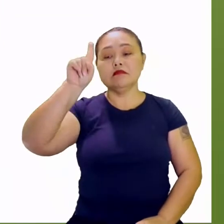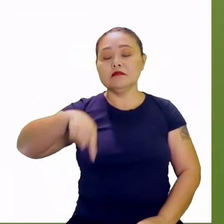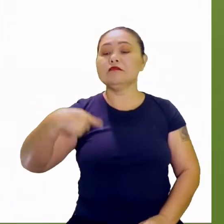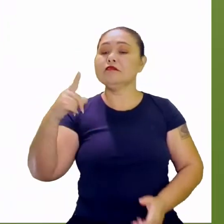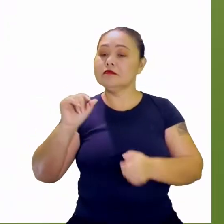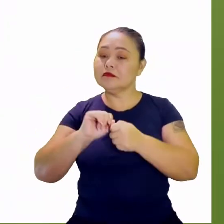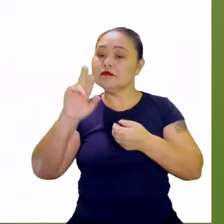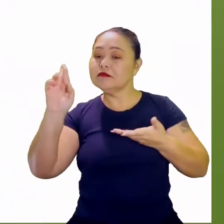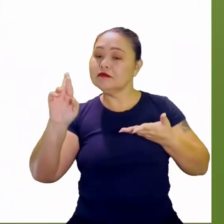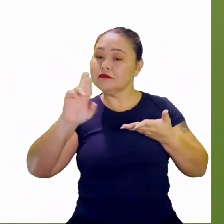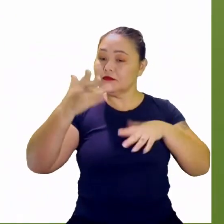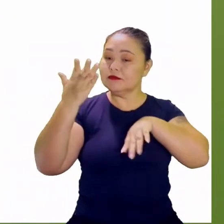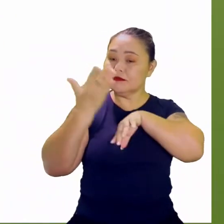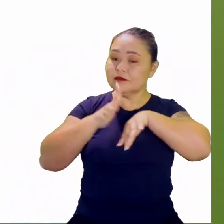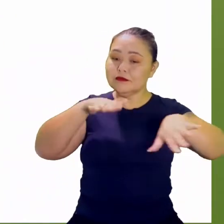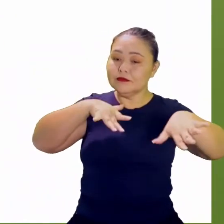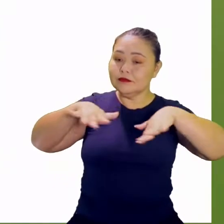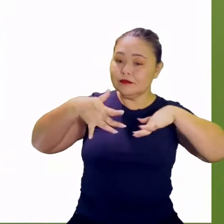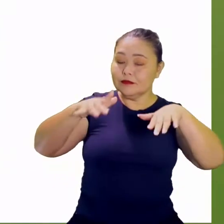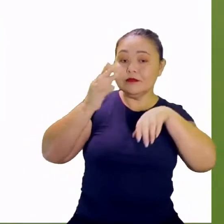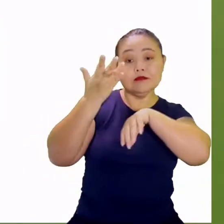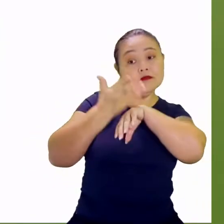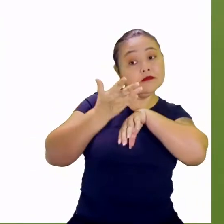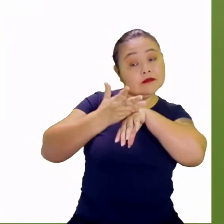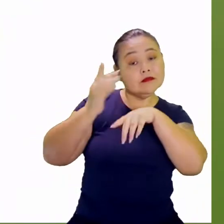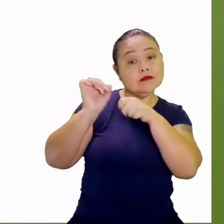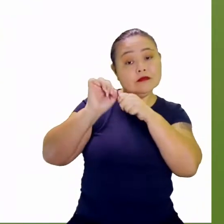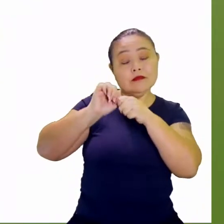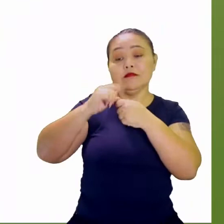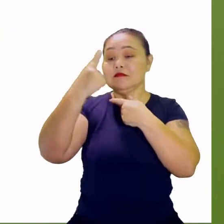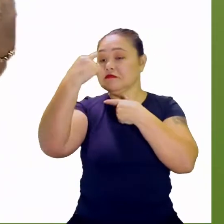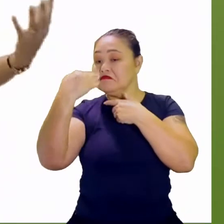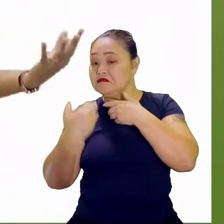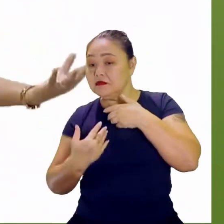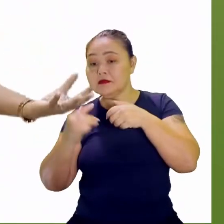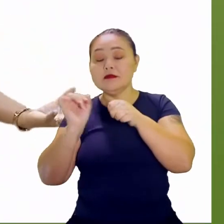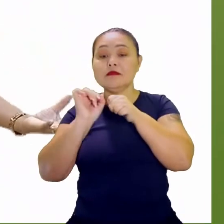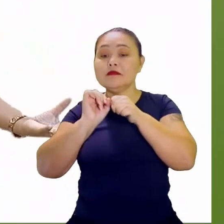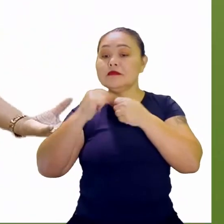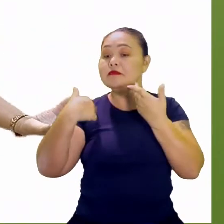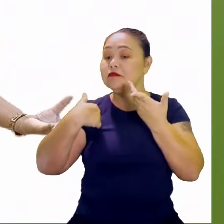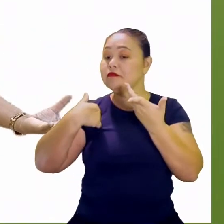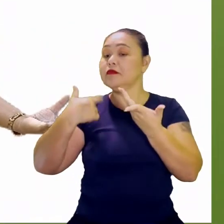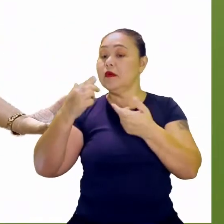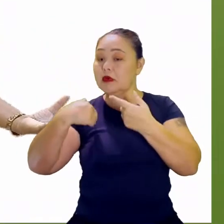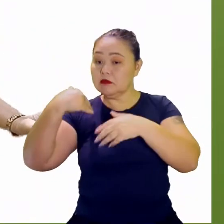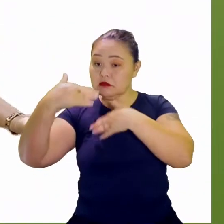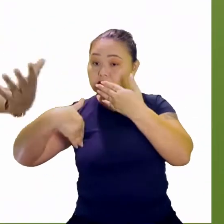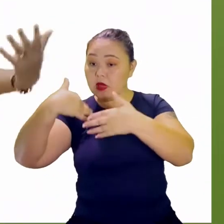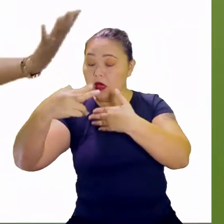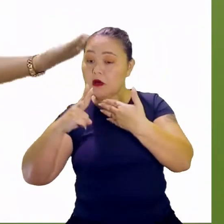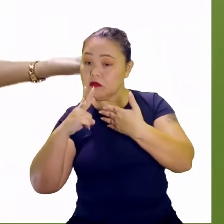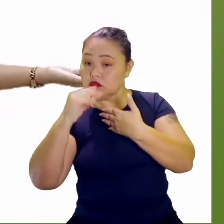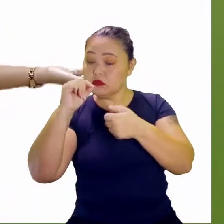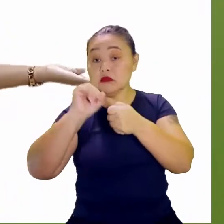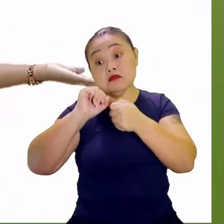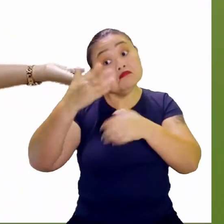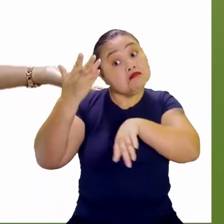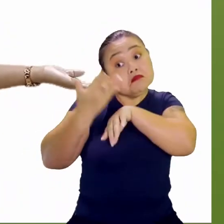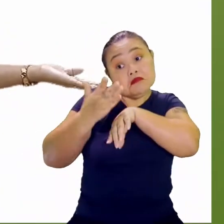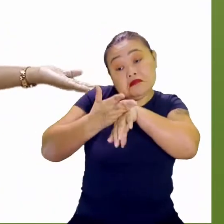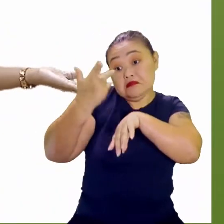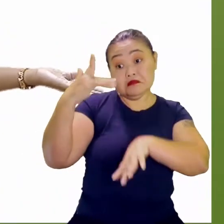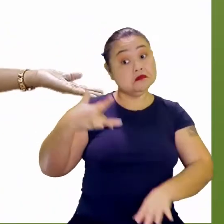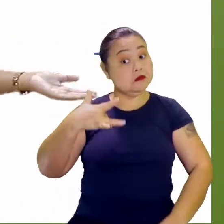ter resultado no meu treinamento. Seja num treinamento de performance, seja num treinamento de alto rendimento, ok? E seja no seu treinamento